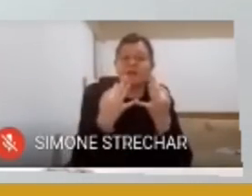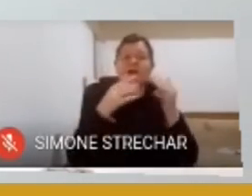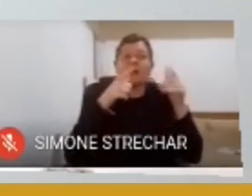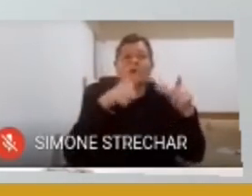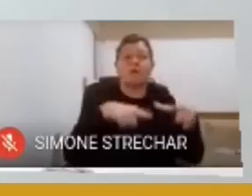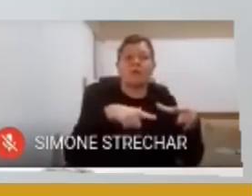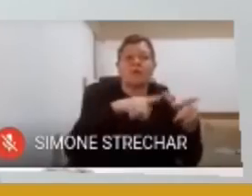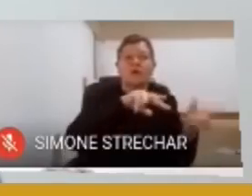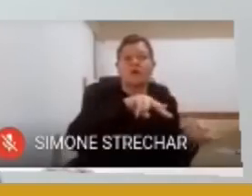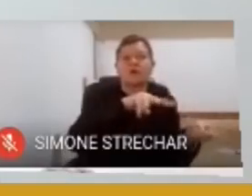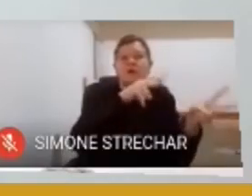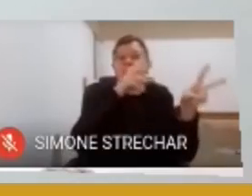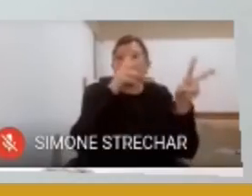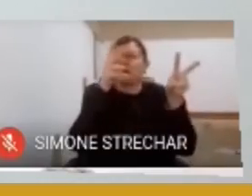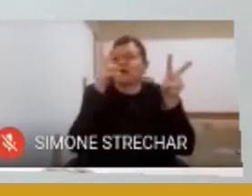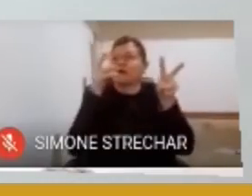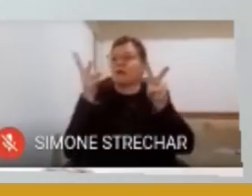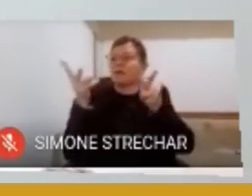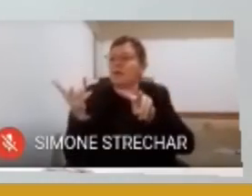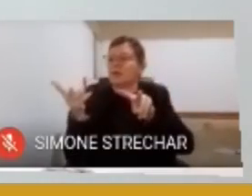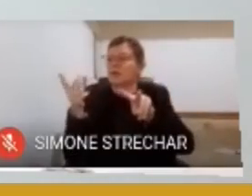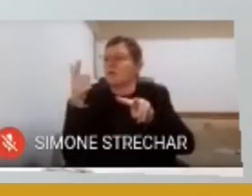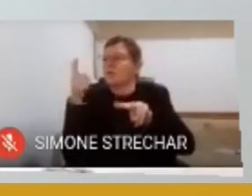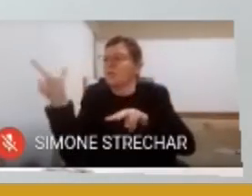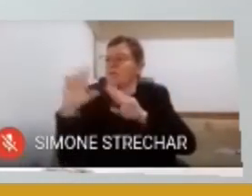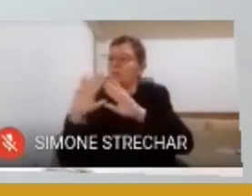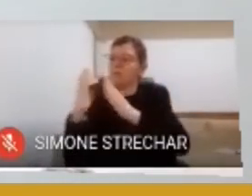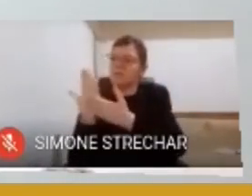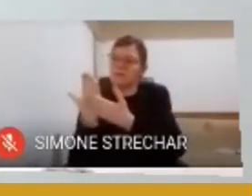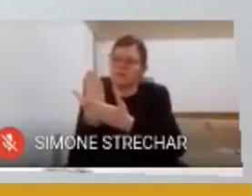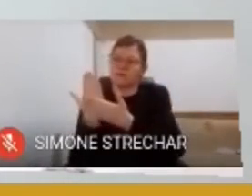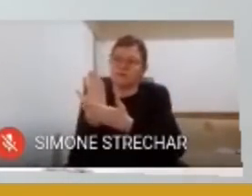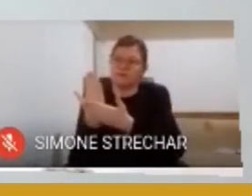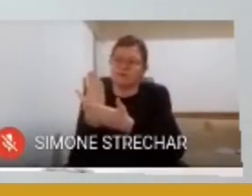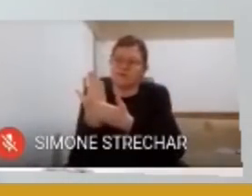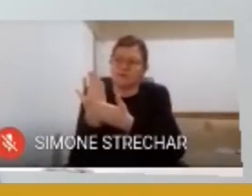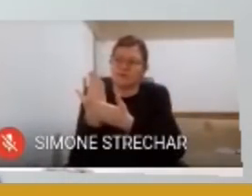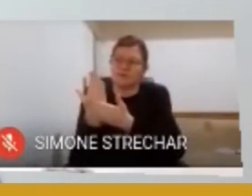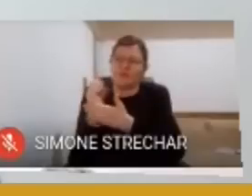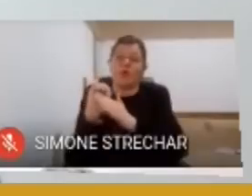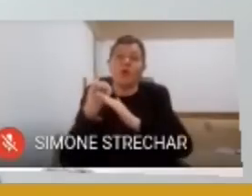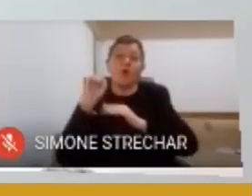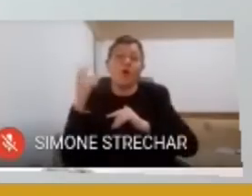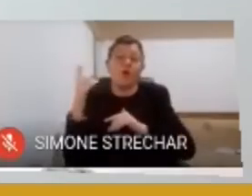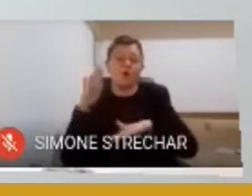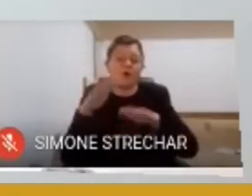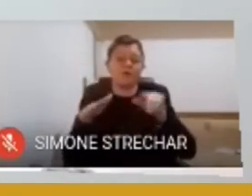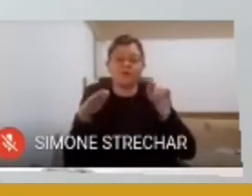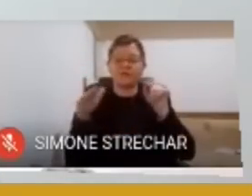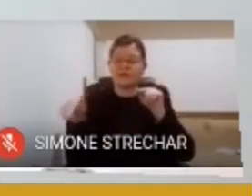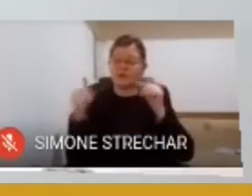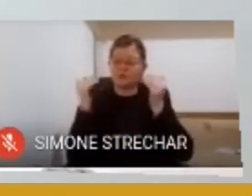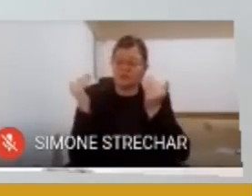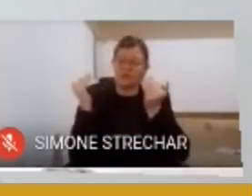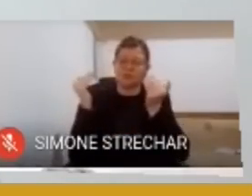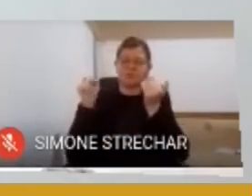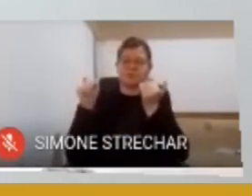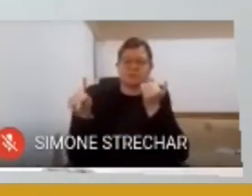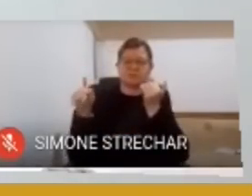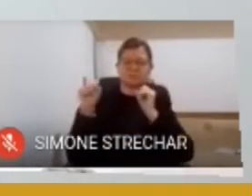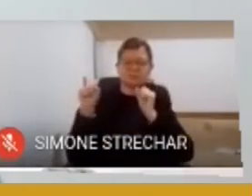conjunta. Tem que deixar bem explícito. Aqui nós não toleramos violência sexual. Porque esse abusador, essa